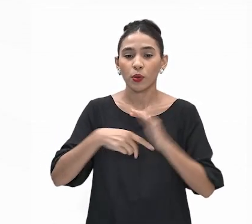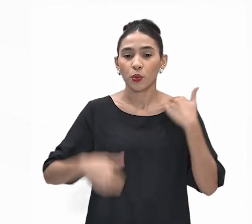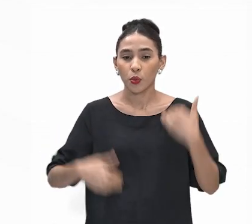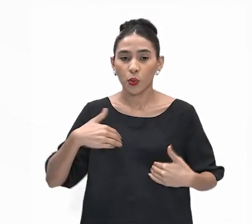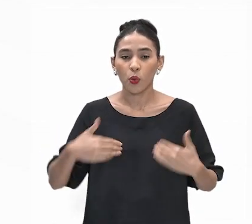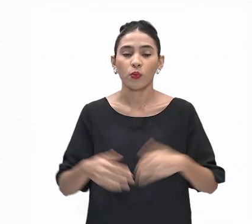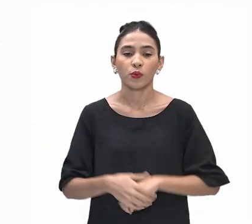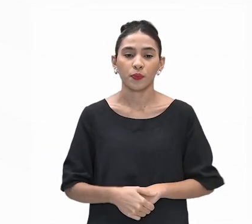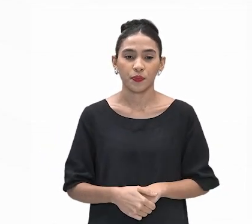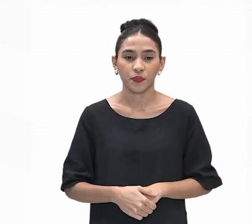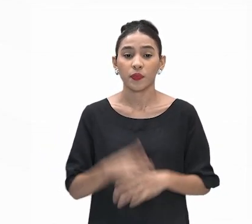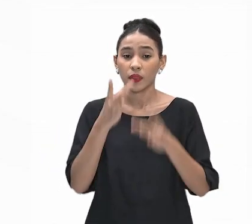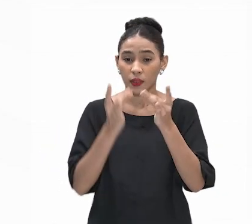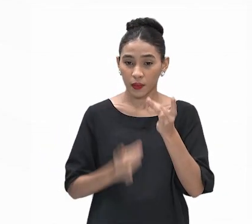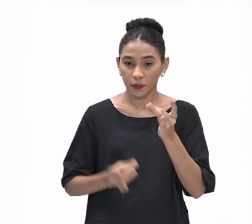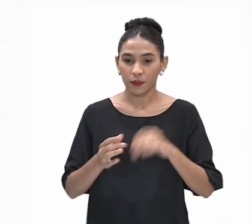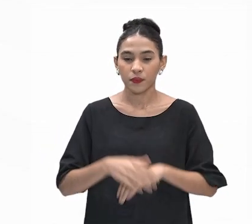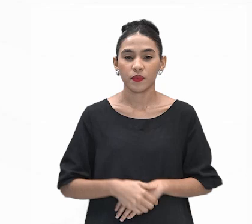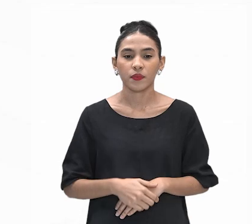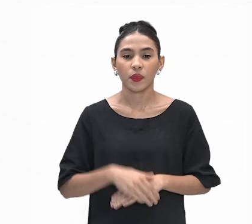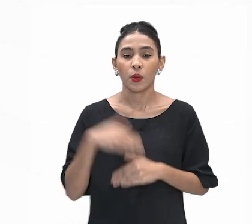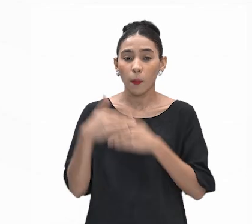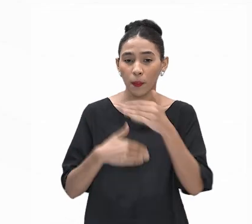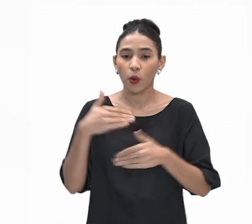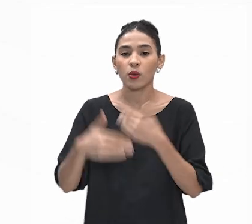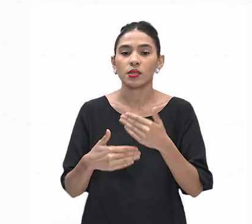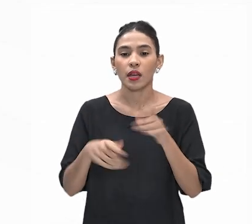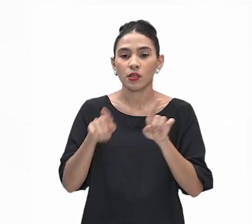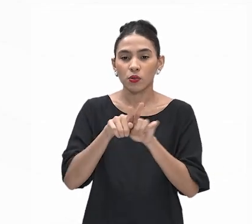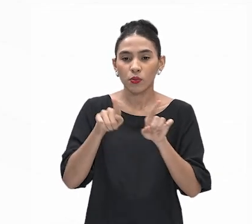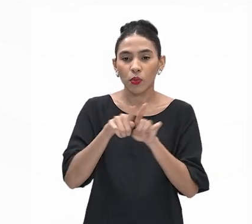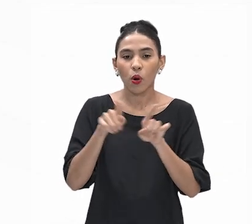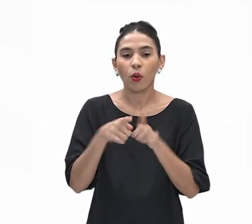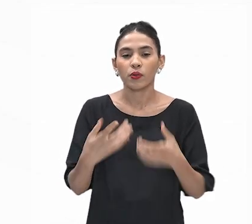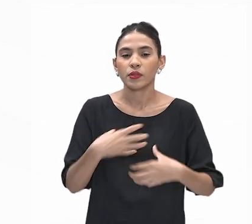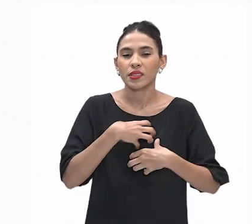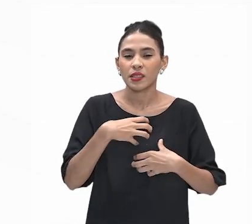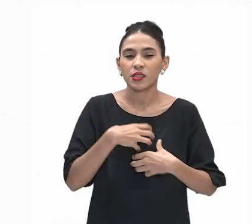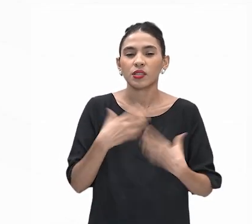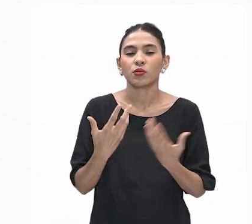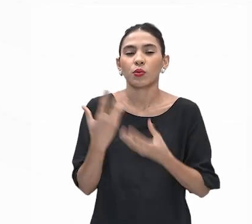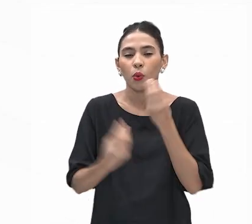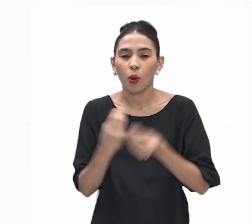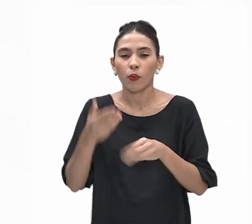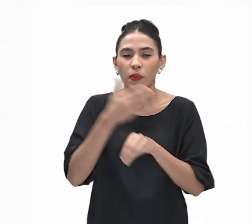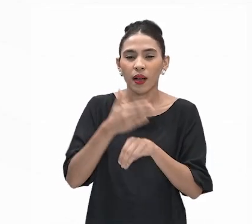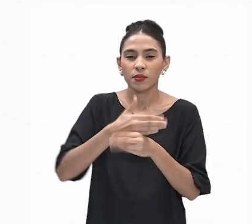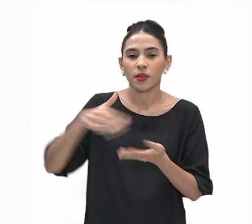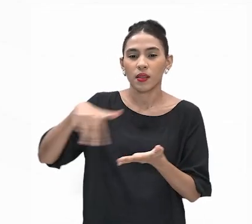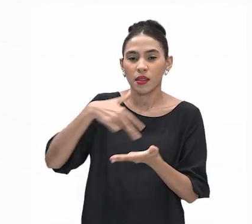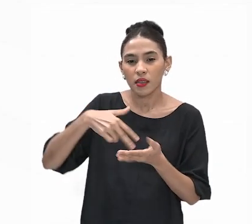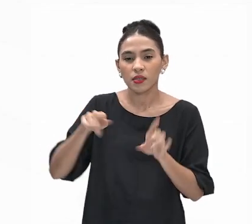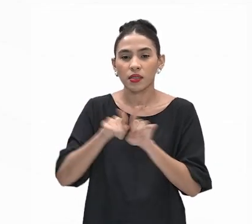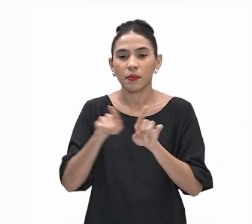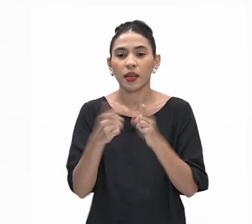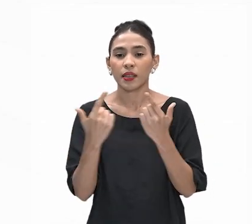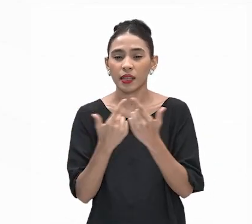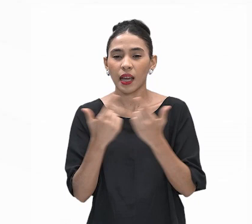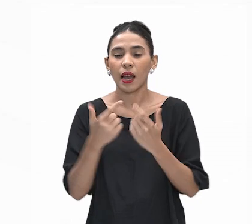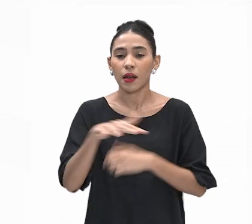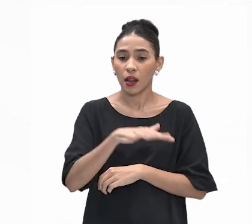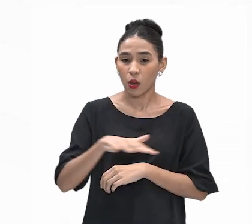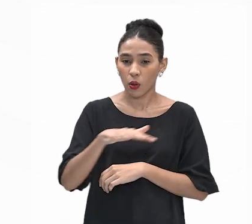O detalhamento. Os processos de produção e negociação de sentidos nas práticas da dança e do teatro em